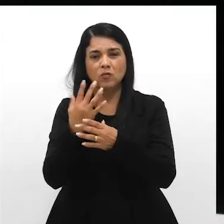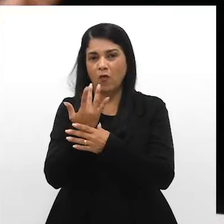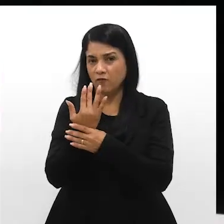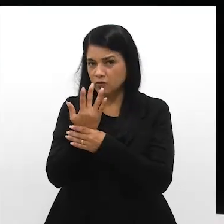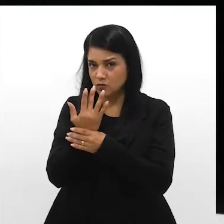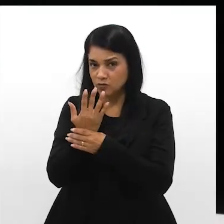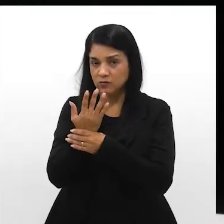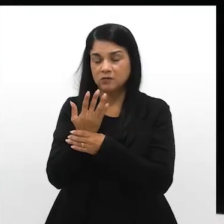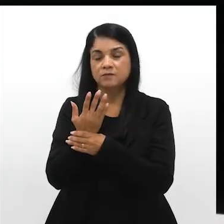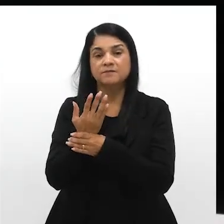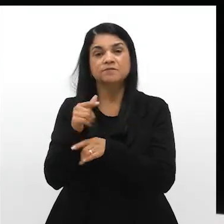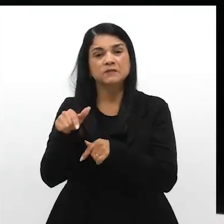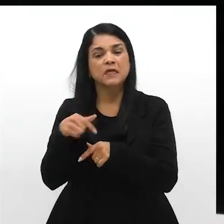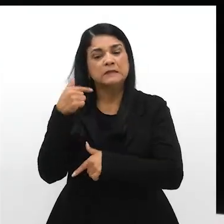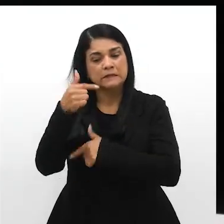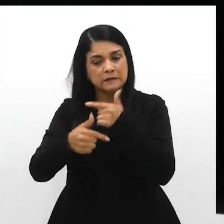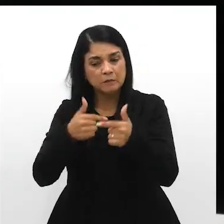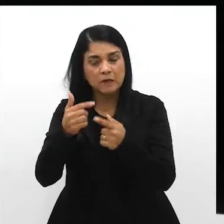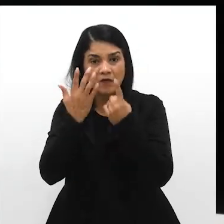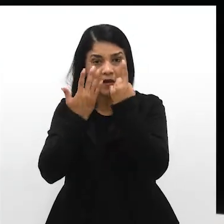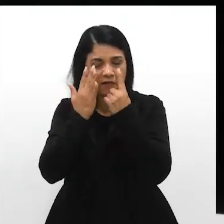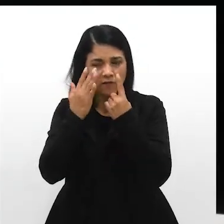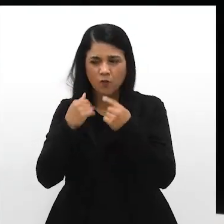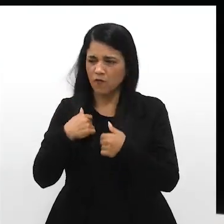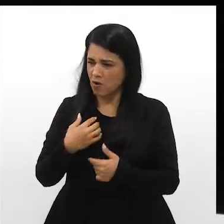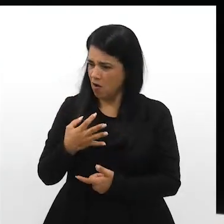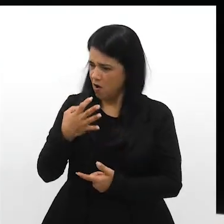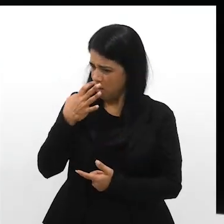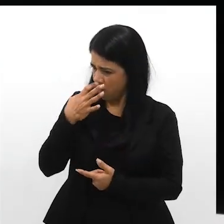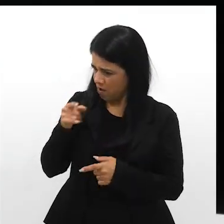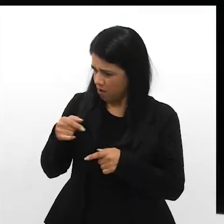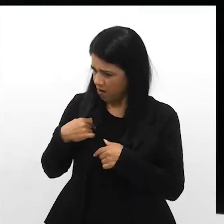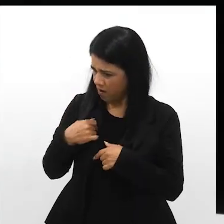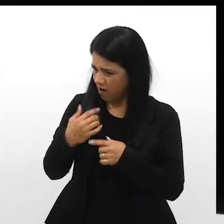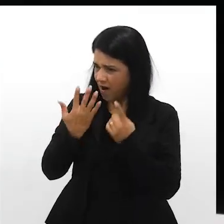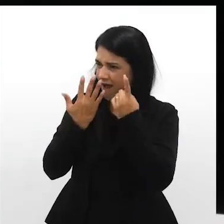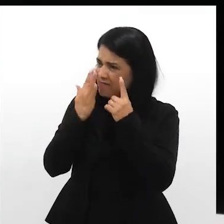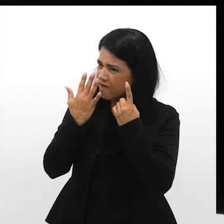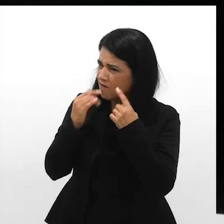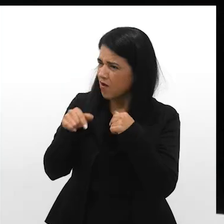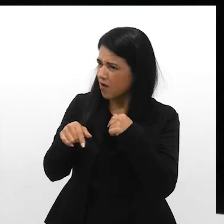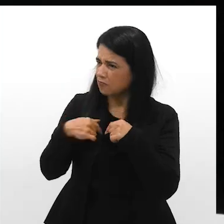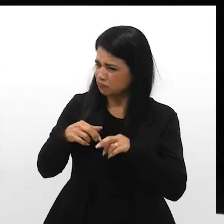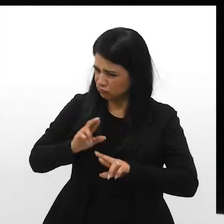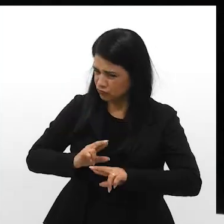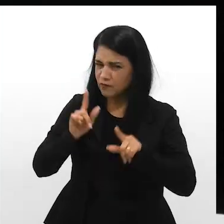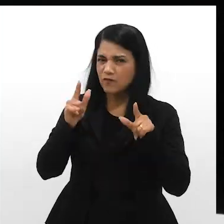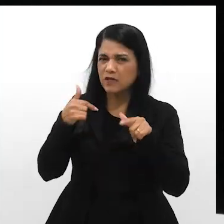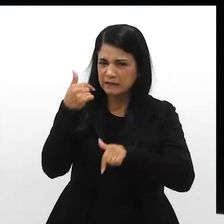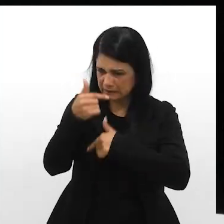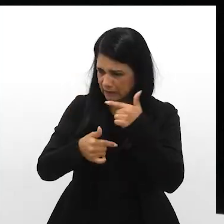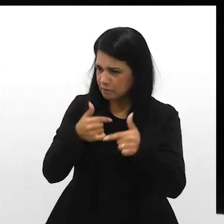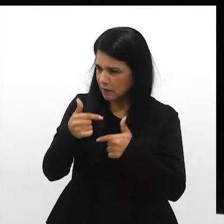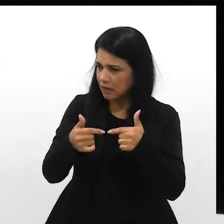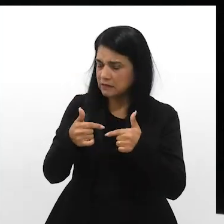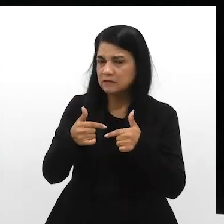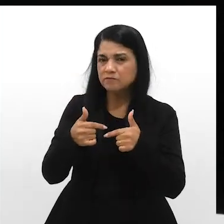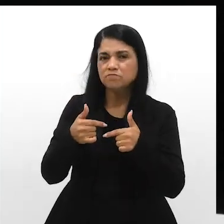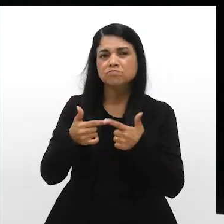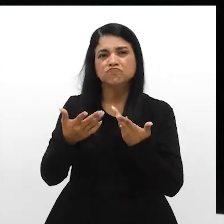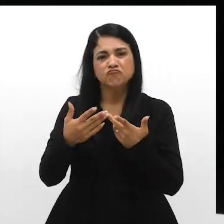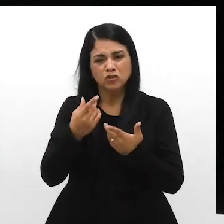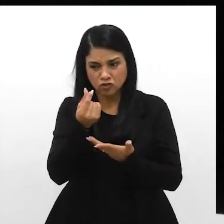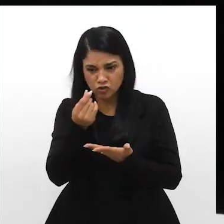morava lá, não sei o quê, e ele realmente já trabalhava o carnaval. Eu fiquei assim, nossa, carnaval, né? Que coisa diferente,